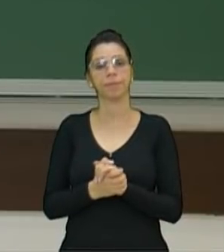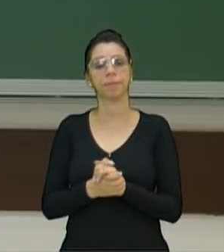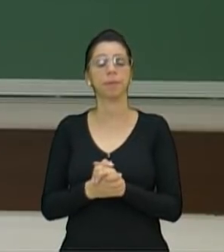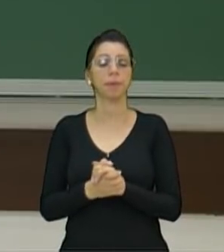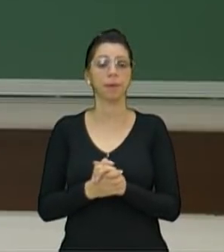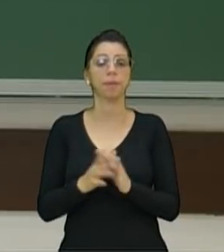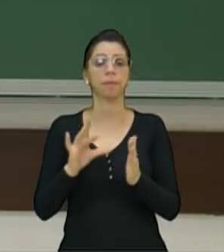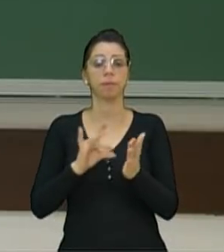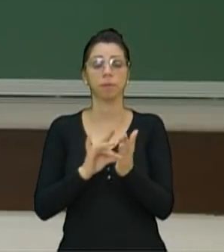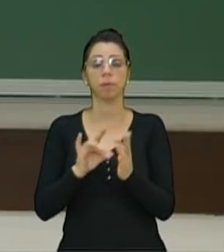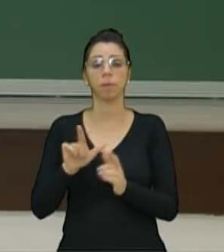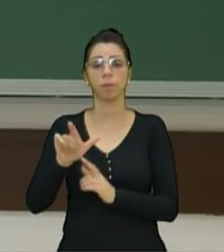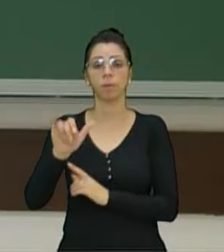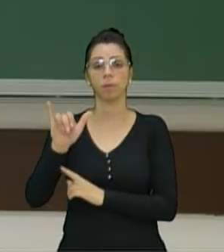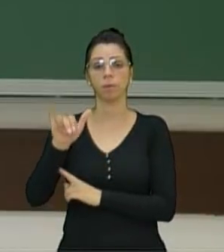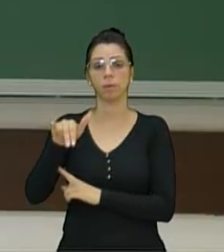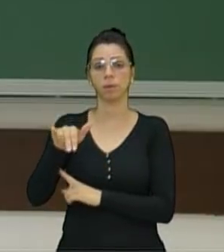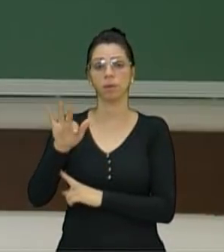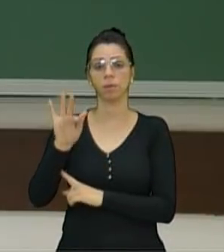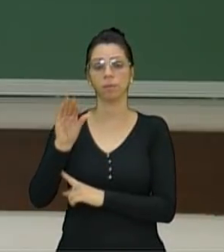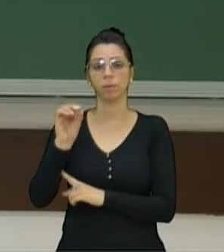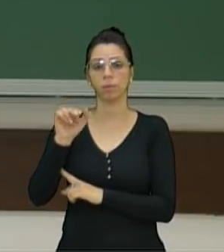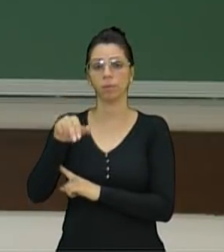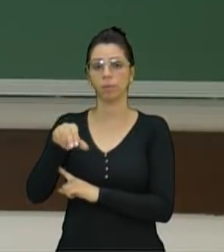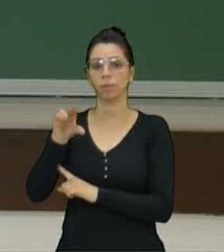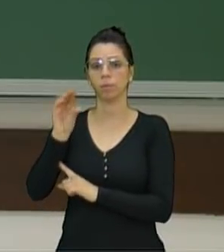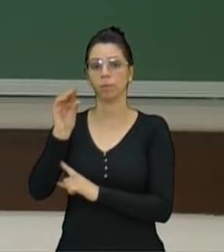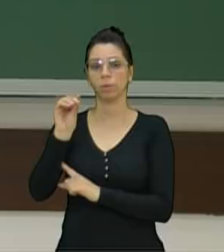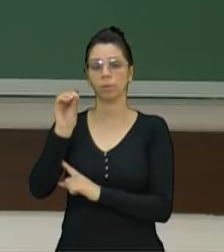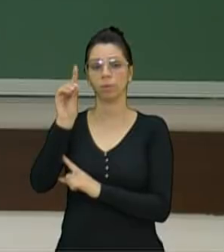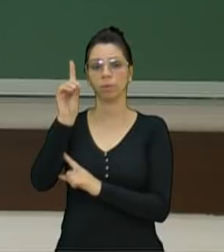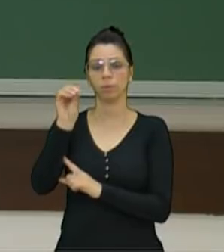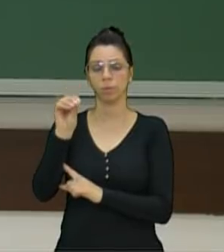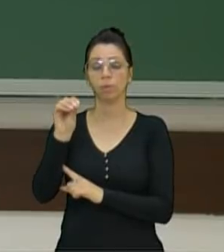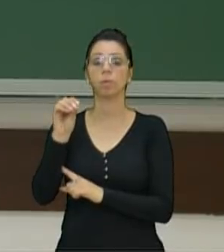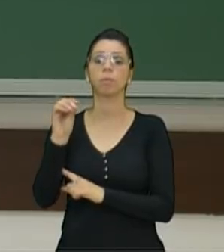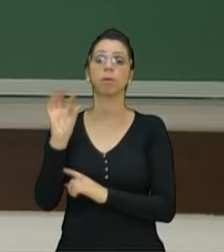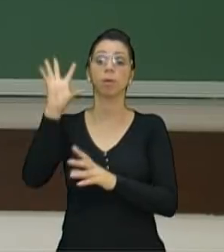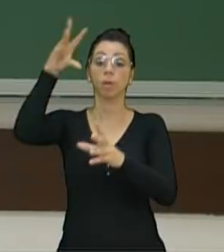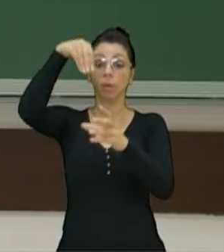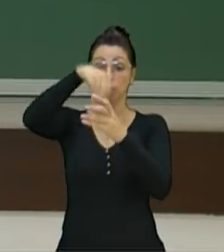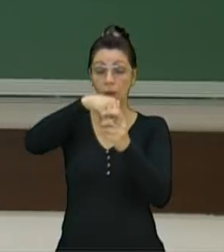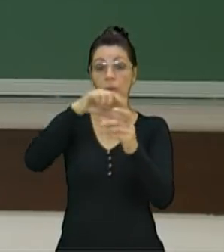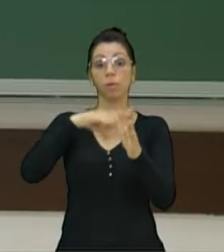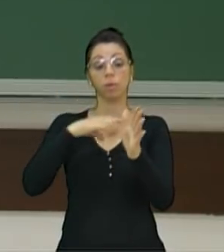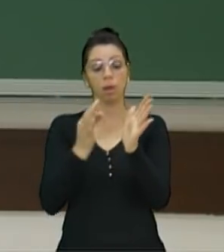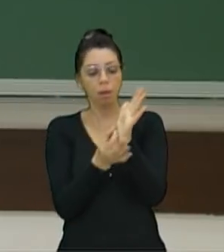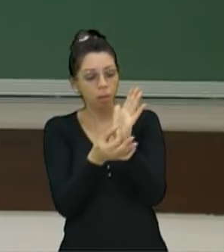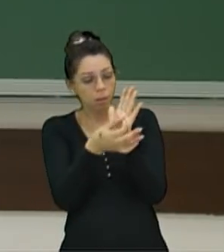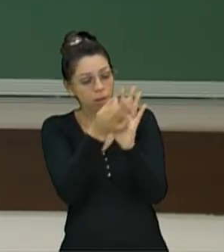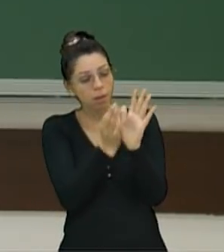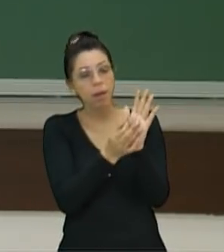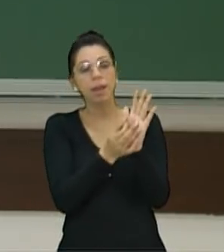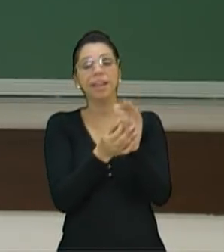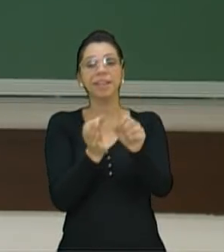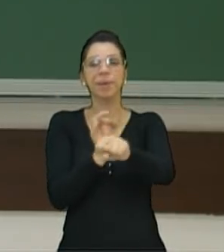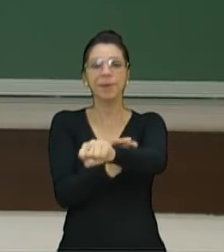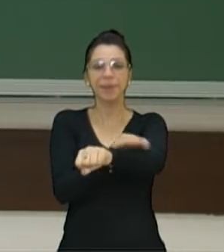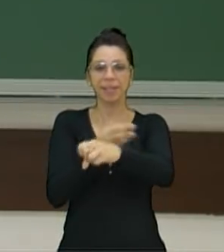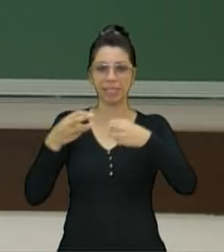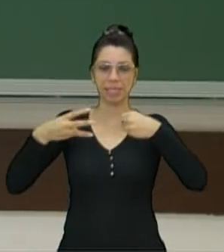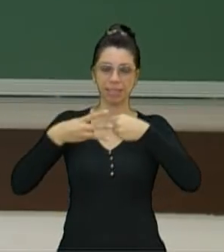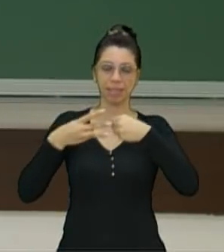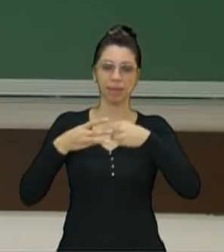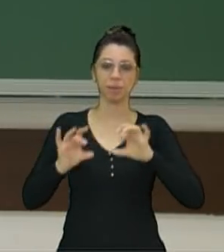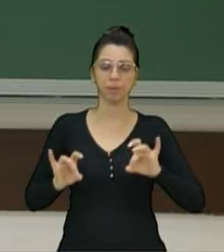os linfonodos, porque dentro deles existe a presença de glóbulos brancos, aquelas células especiais,